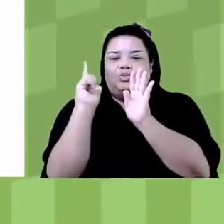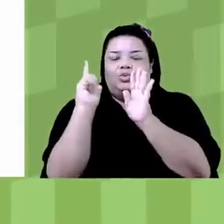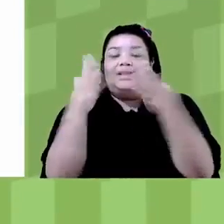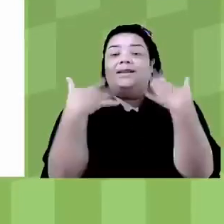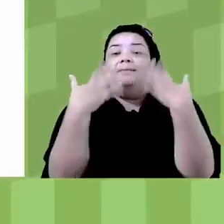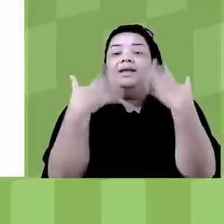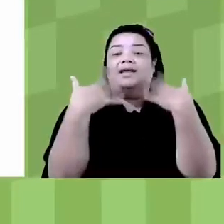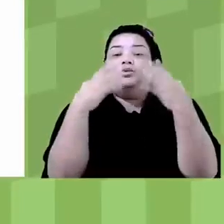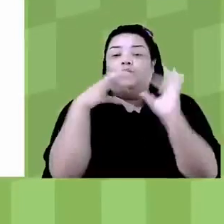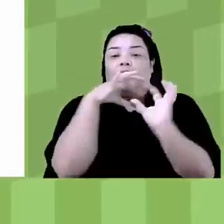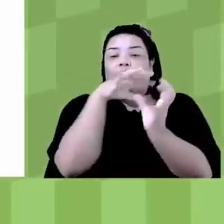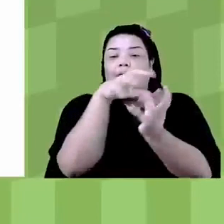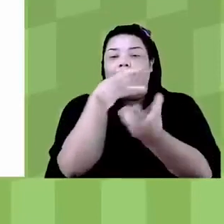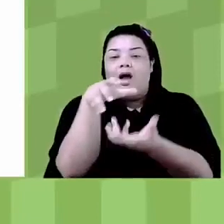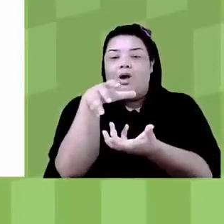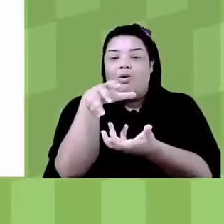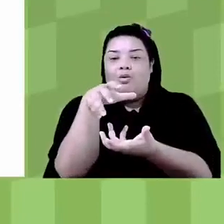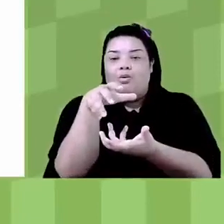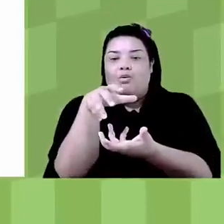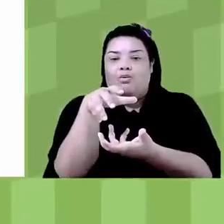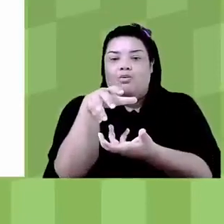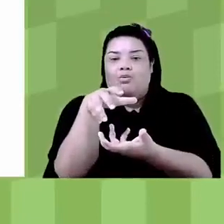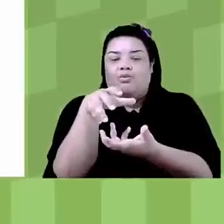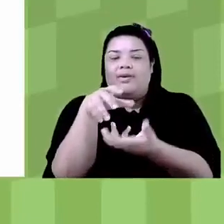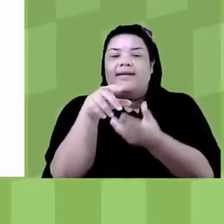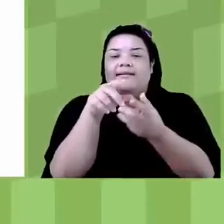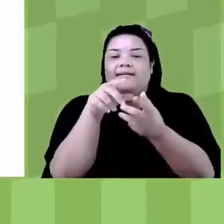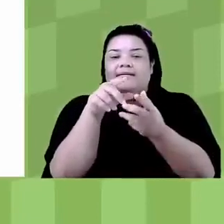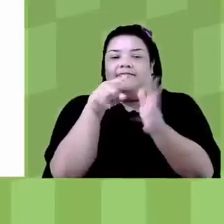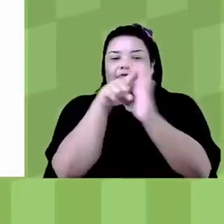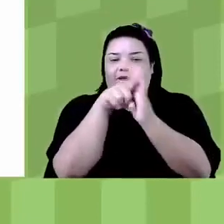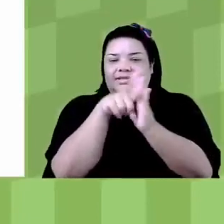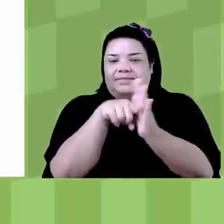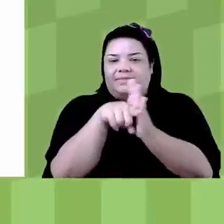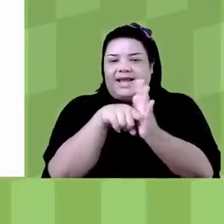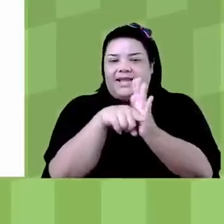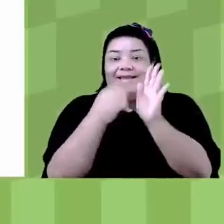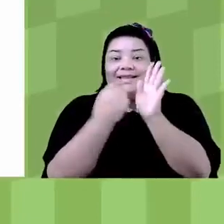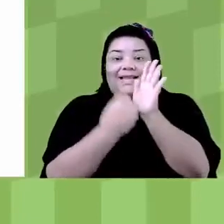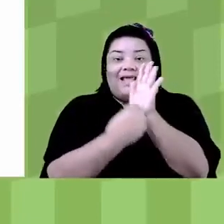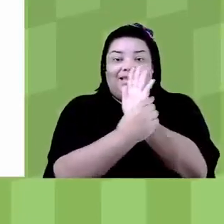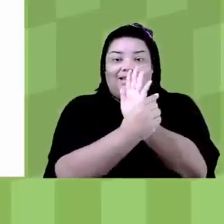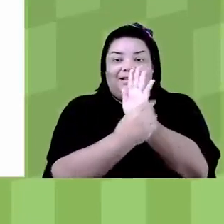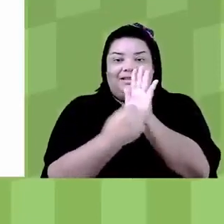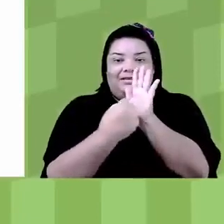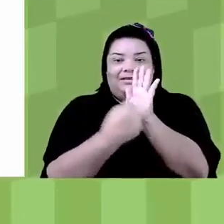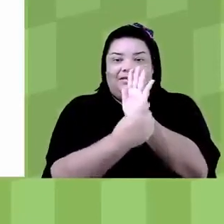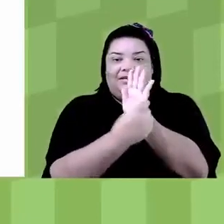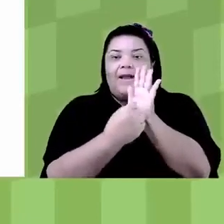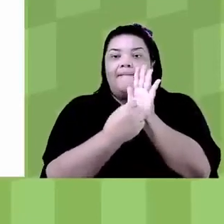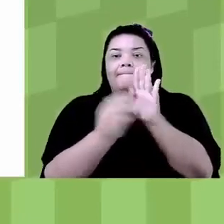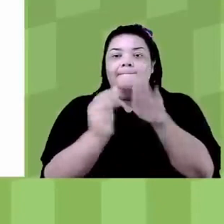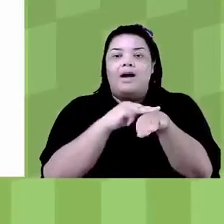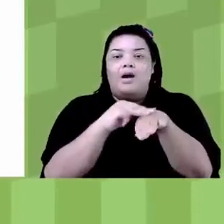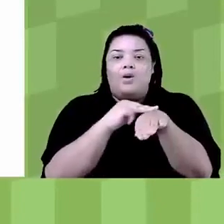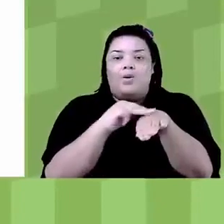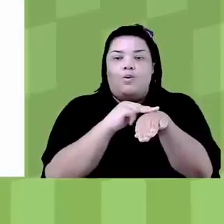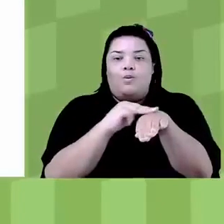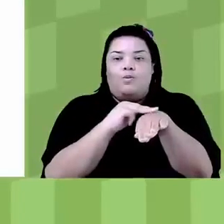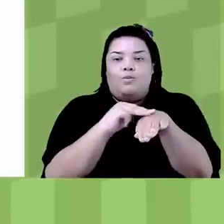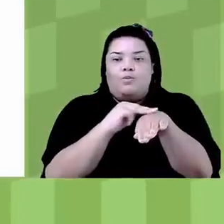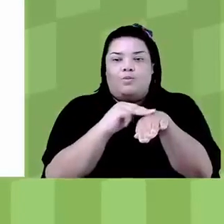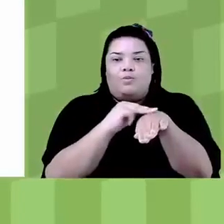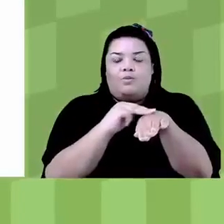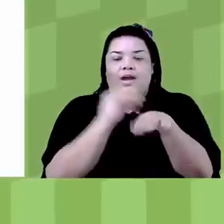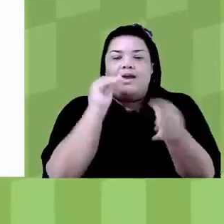foi efetivamente medida. Nessa linha marrom aqui, ó, que vem até aqui, até